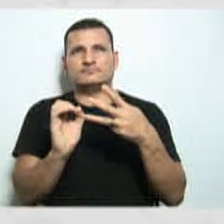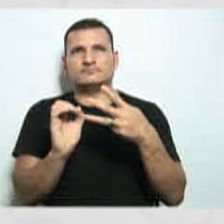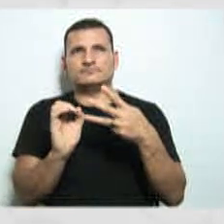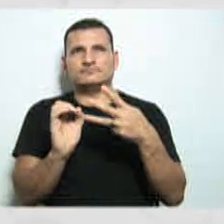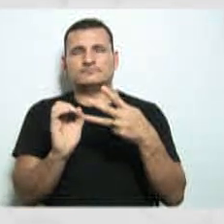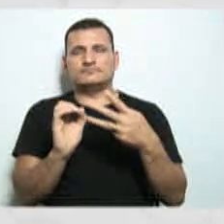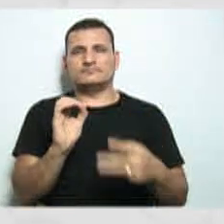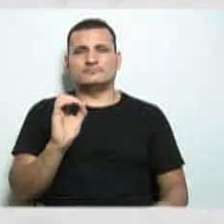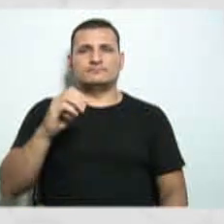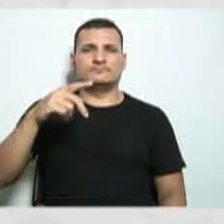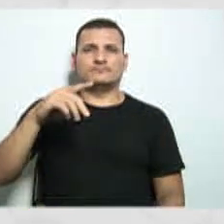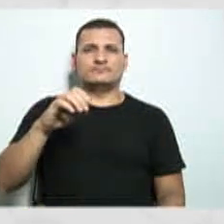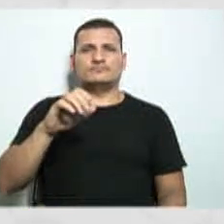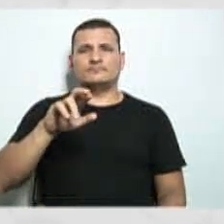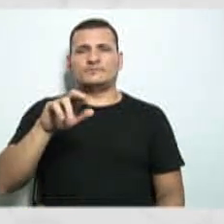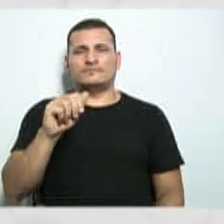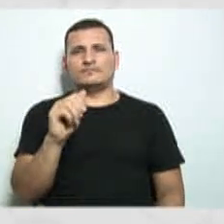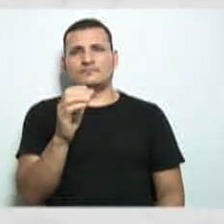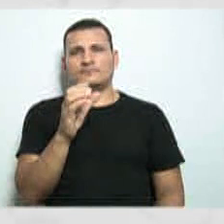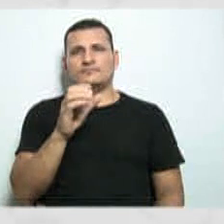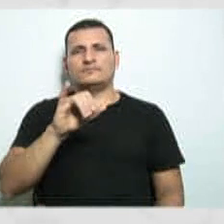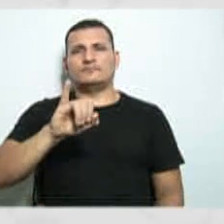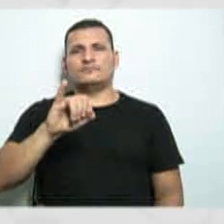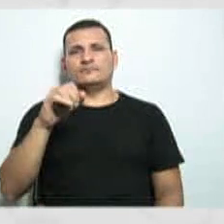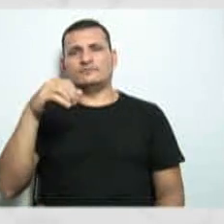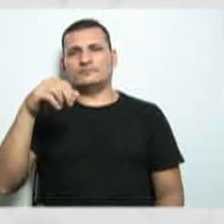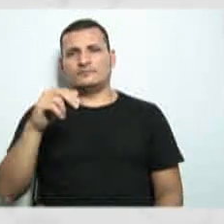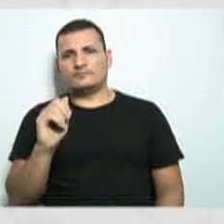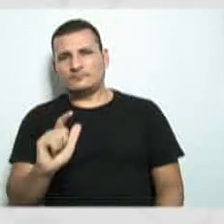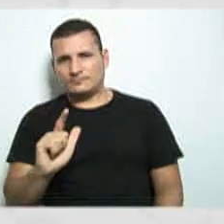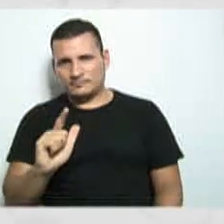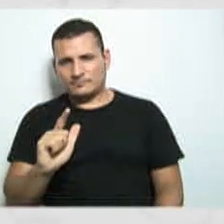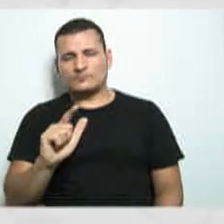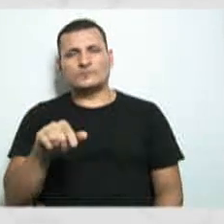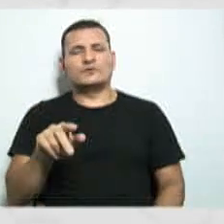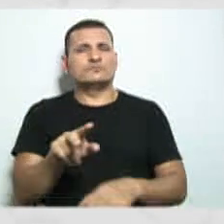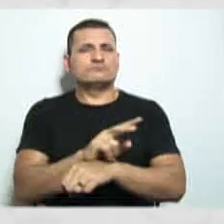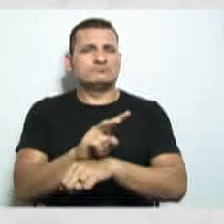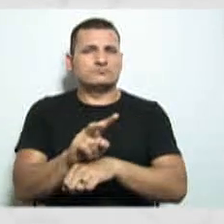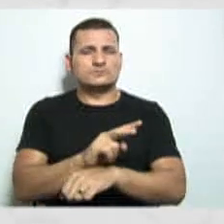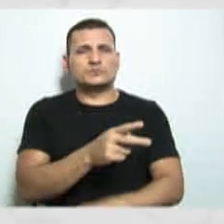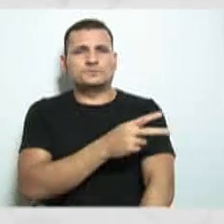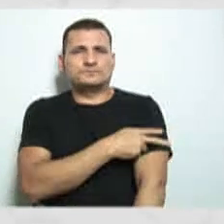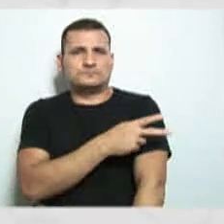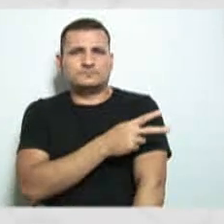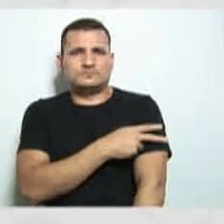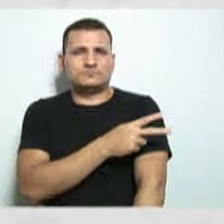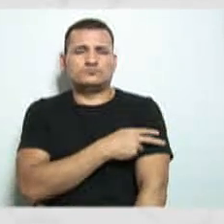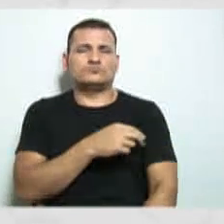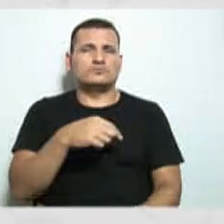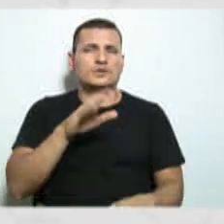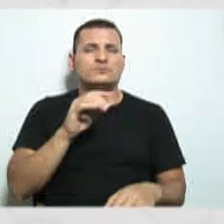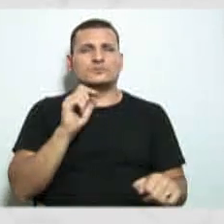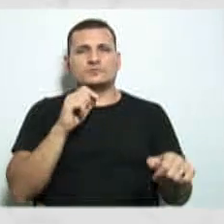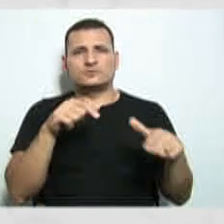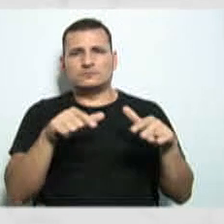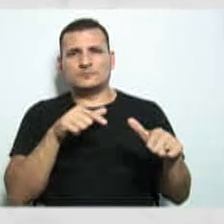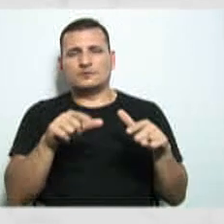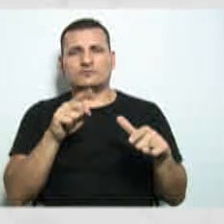que é o planejamento operacional, que está no nível mais de supervisores, né? A visão é mais por tarefas, é o pessoal que